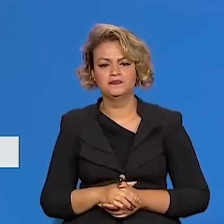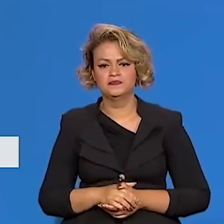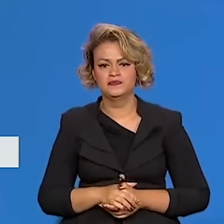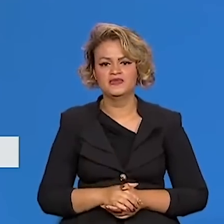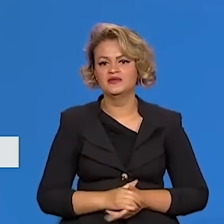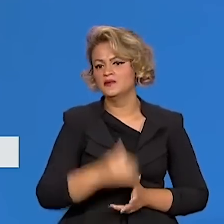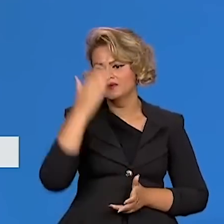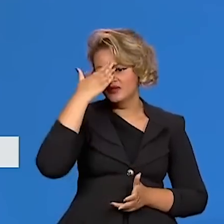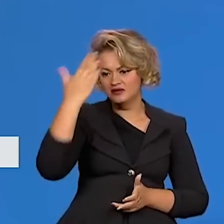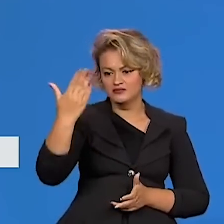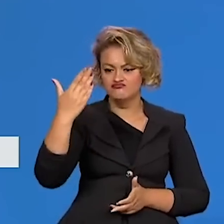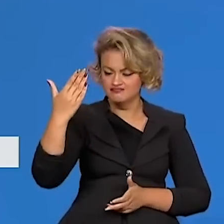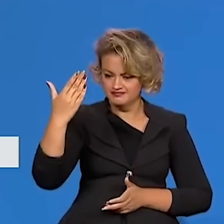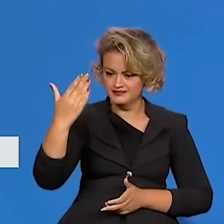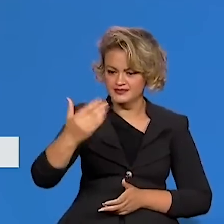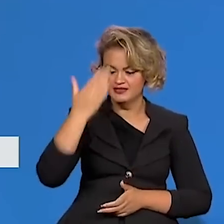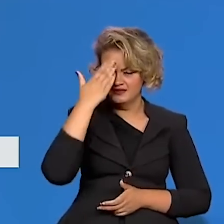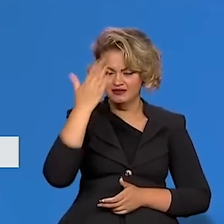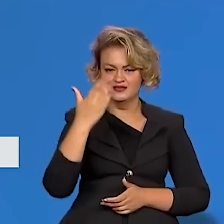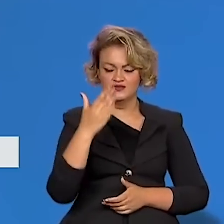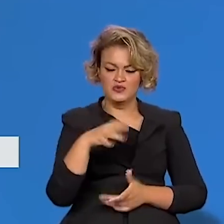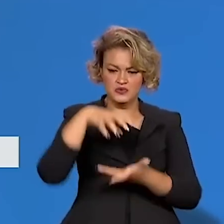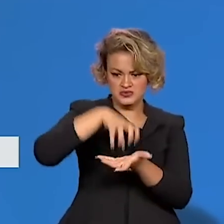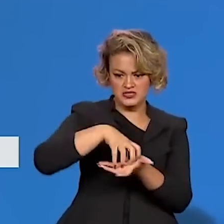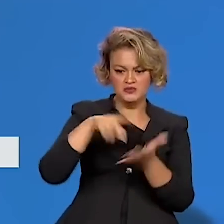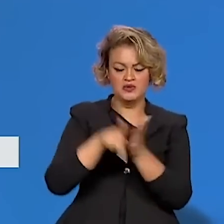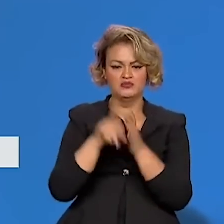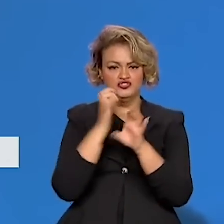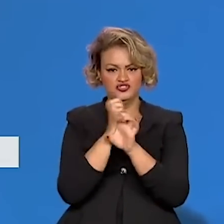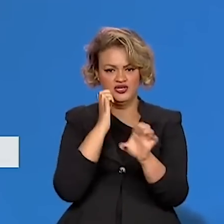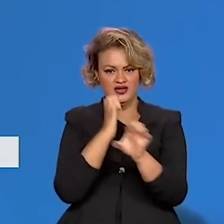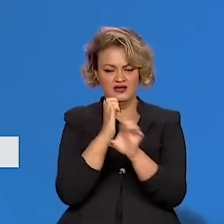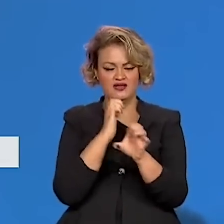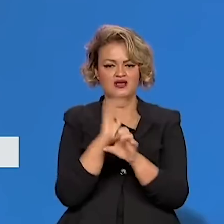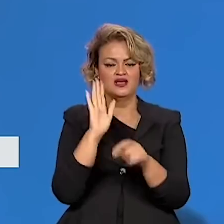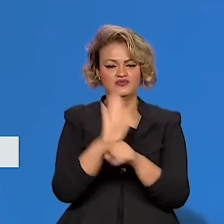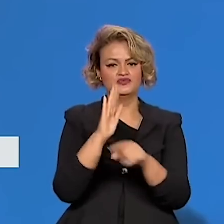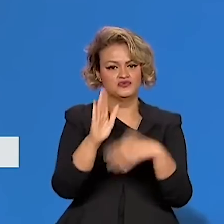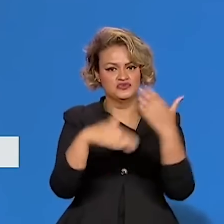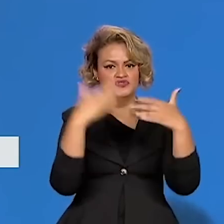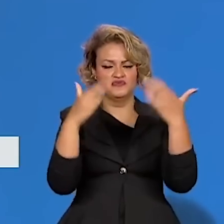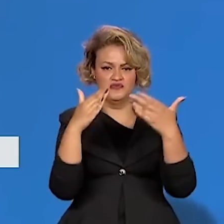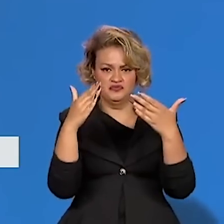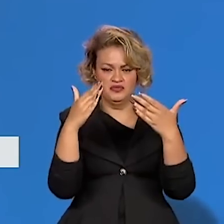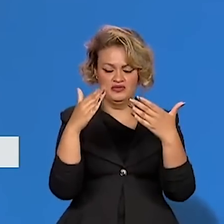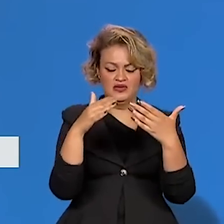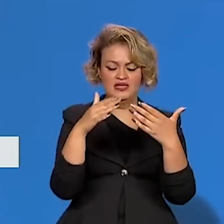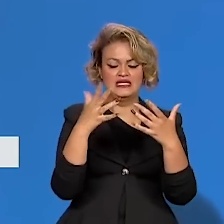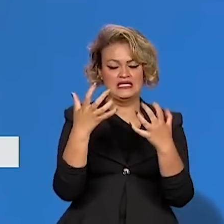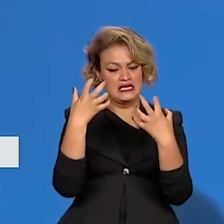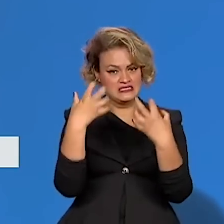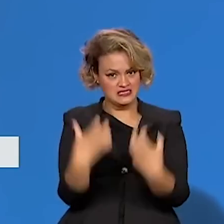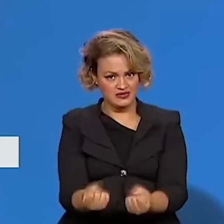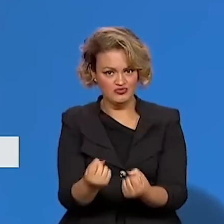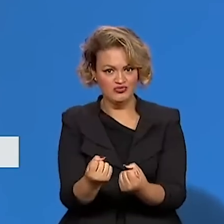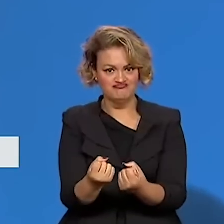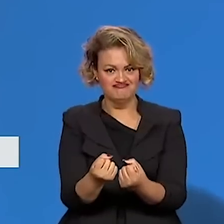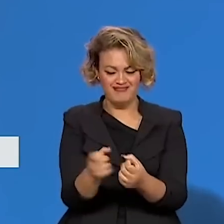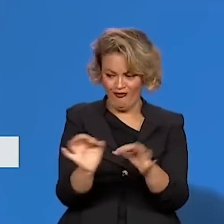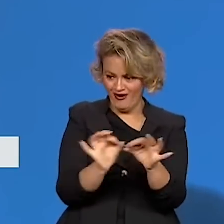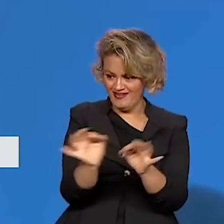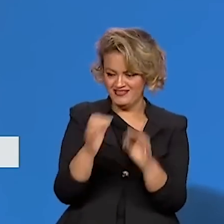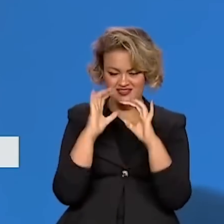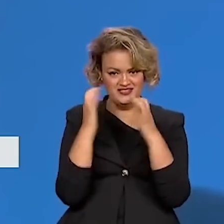eu quero agradecer ao centro de engenharia e desenvolvimento por acolher o Fórum Empresarial